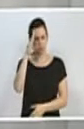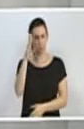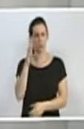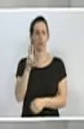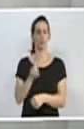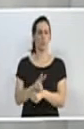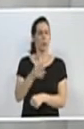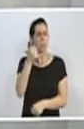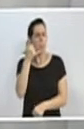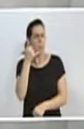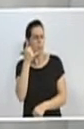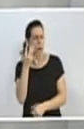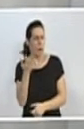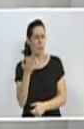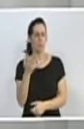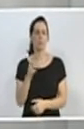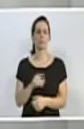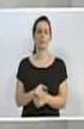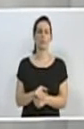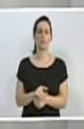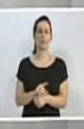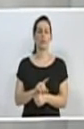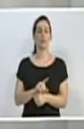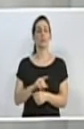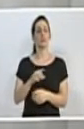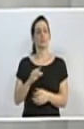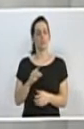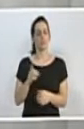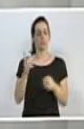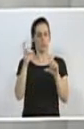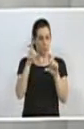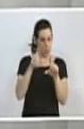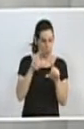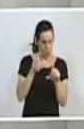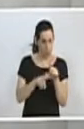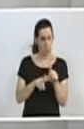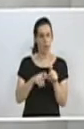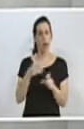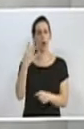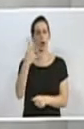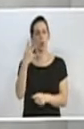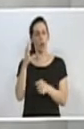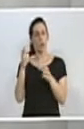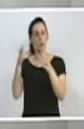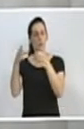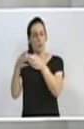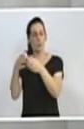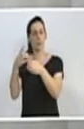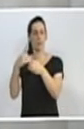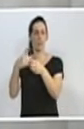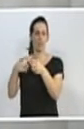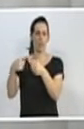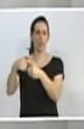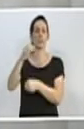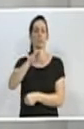pelotão, subordinado à 4ª Companhia, do 1º Batalhão na cidade de Itajaí. Em